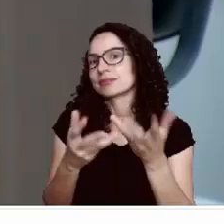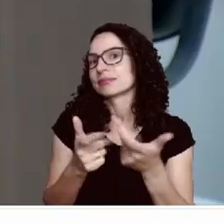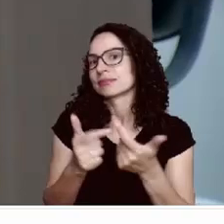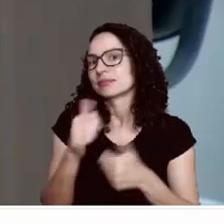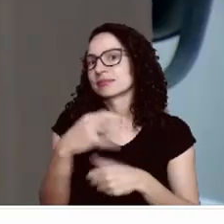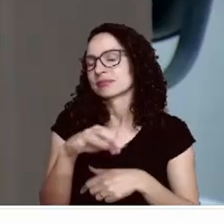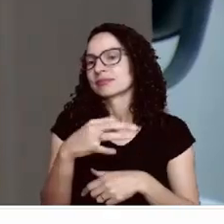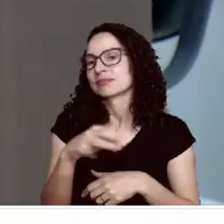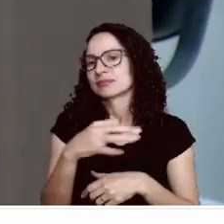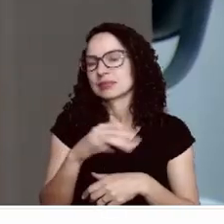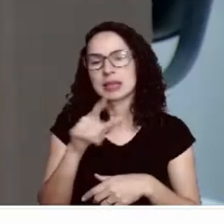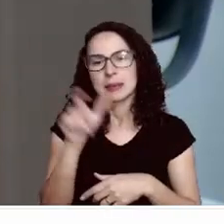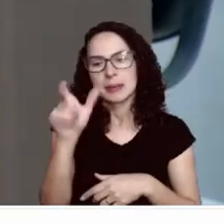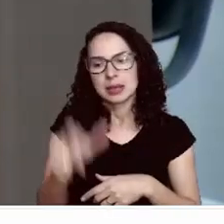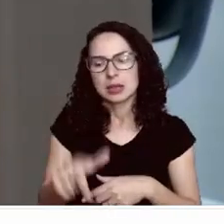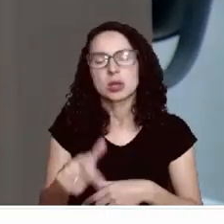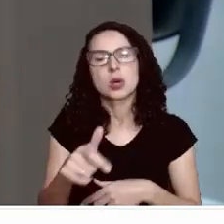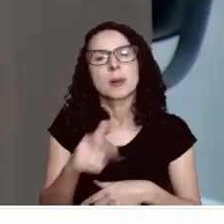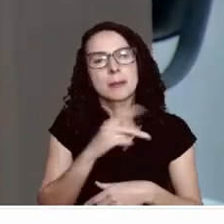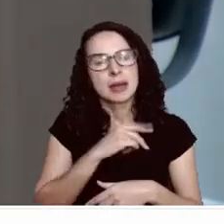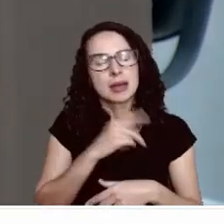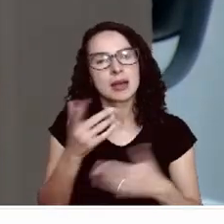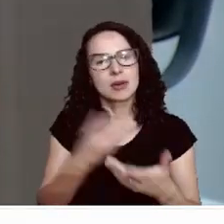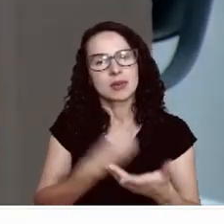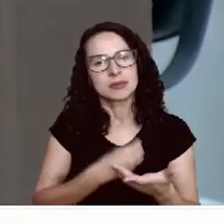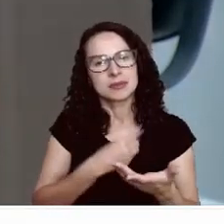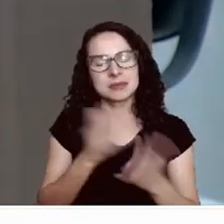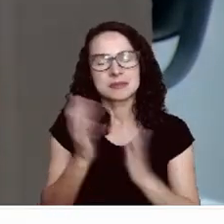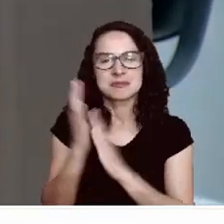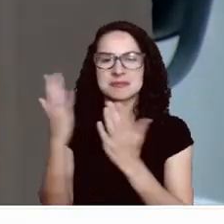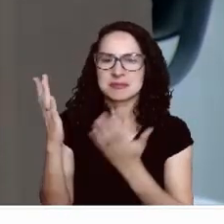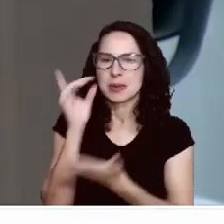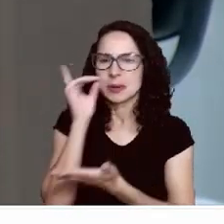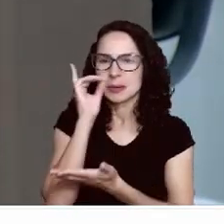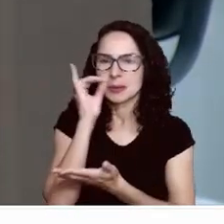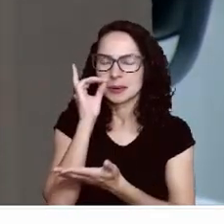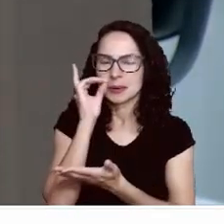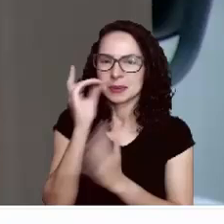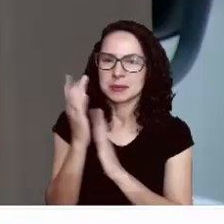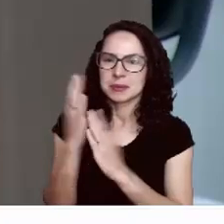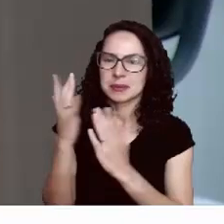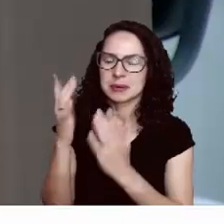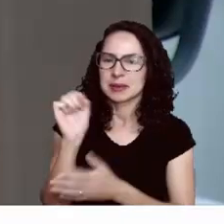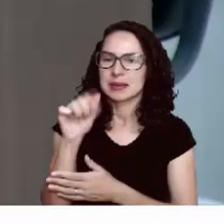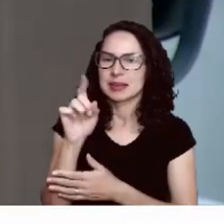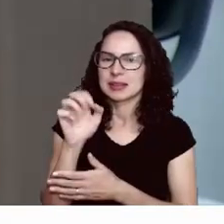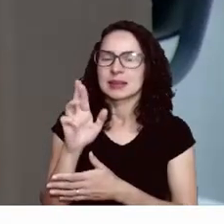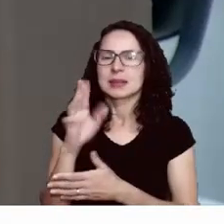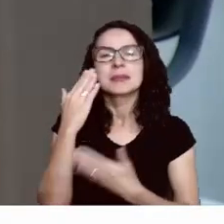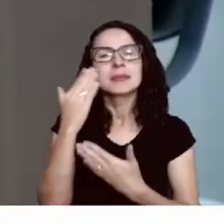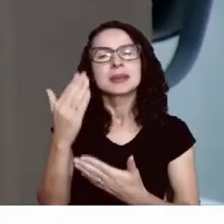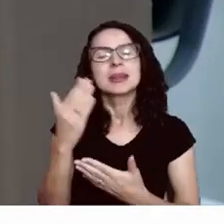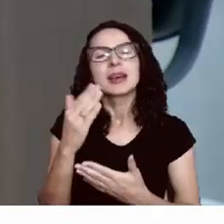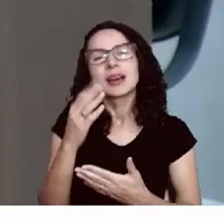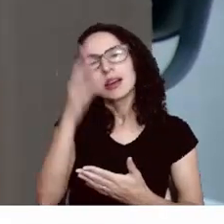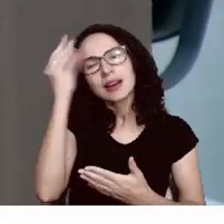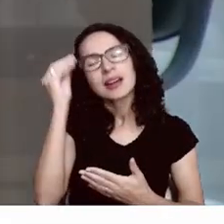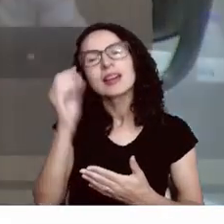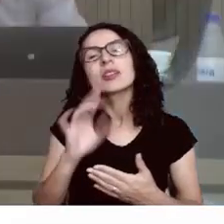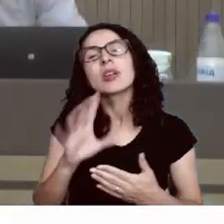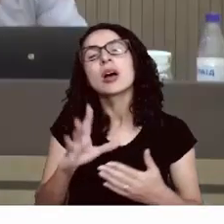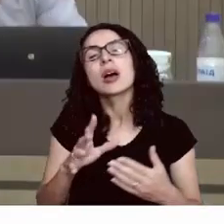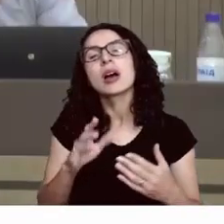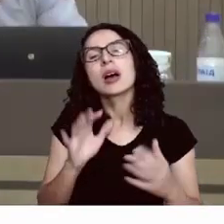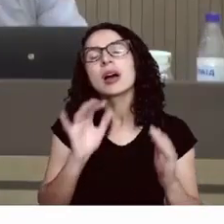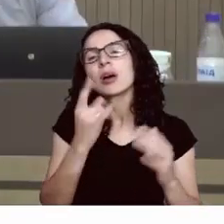pessoa que merece onde está hoje também. Parabéns, Donizete. Parabéns, Sander. Obrigado, Carlinhos. Só aproveitando, Daniel, para encerrar a